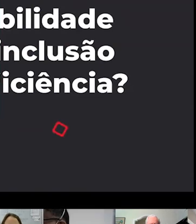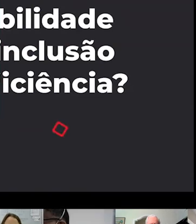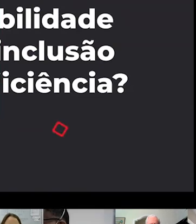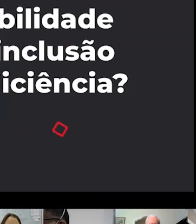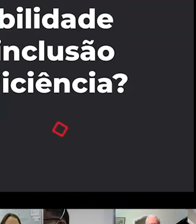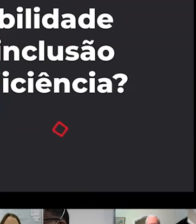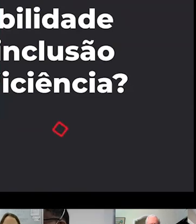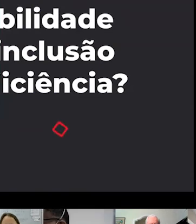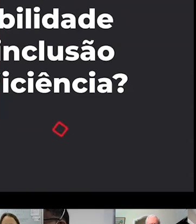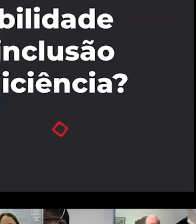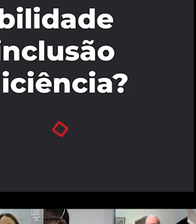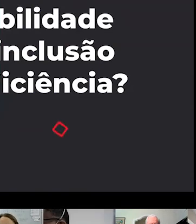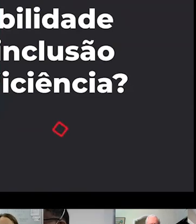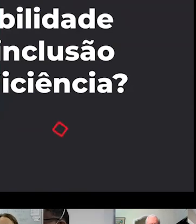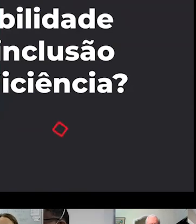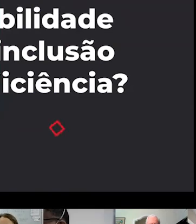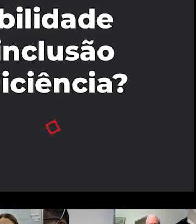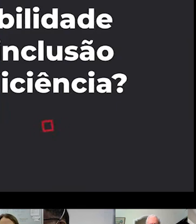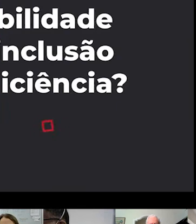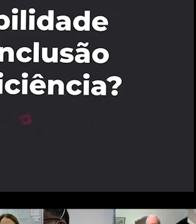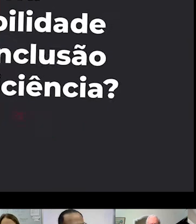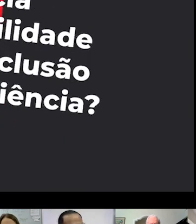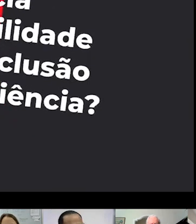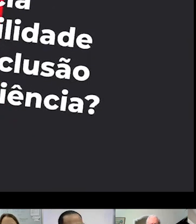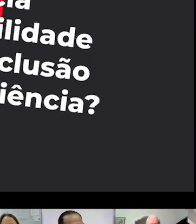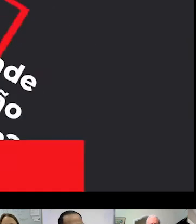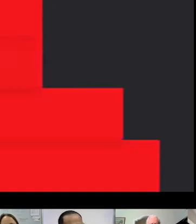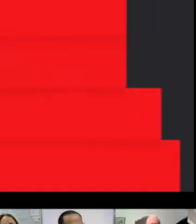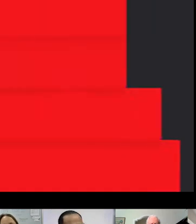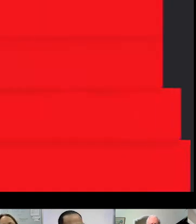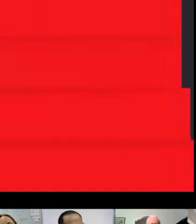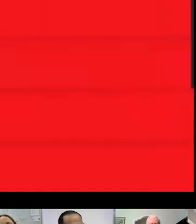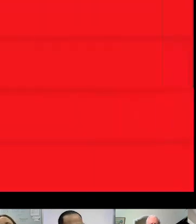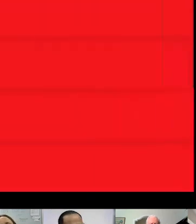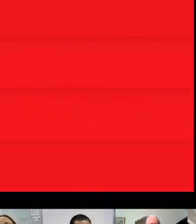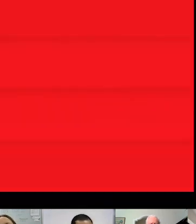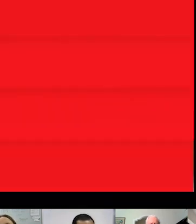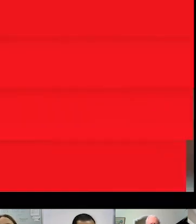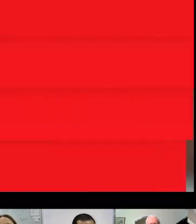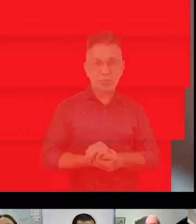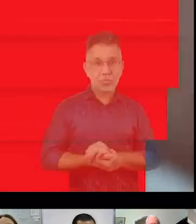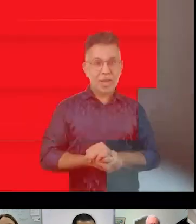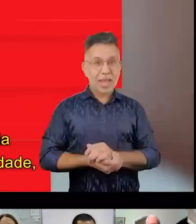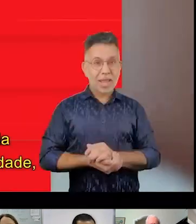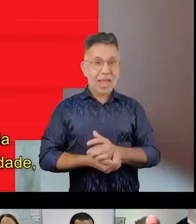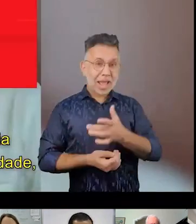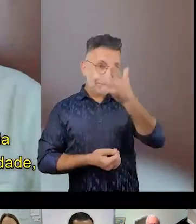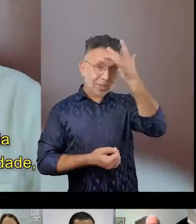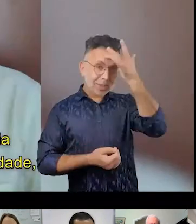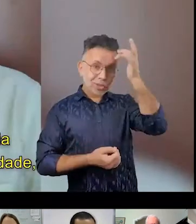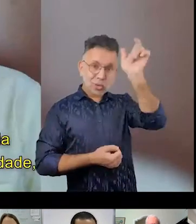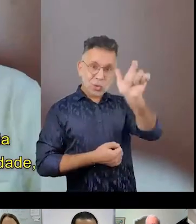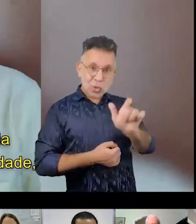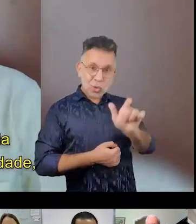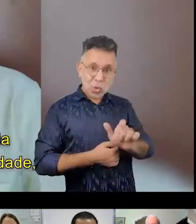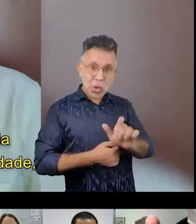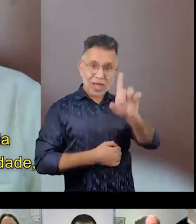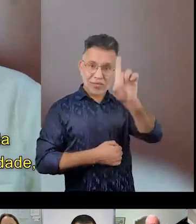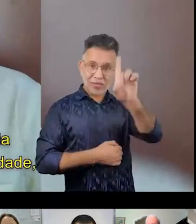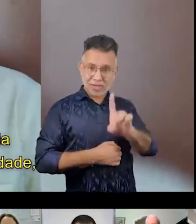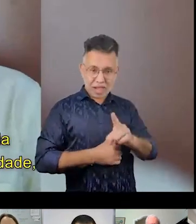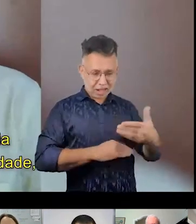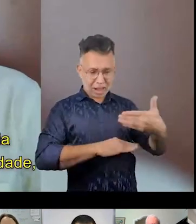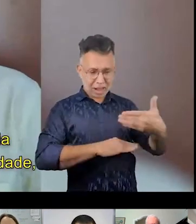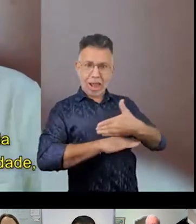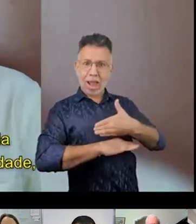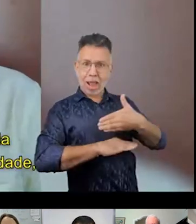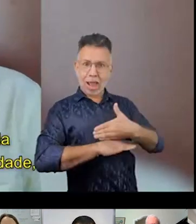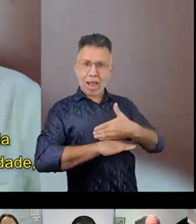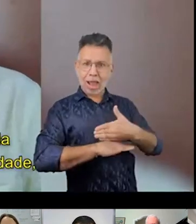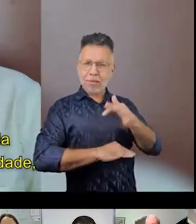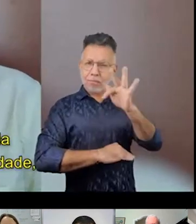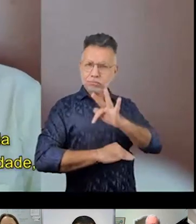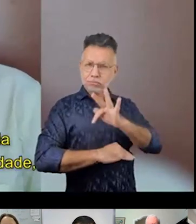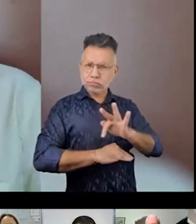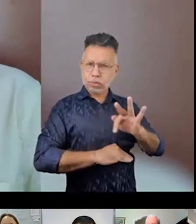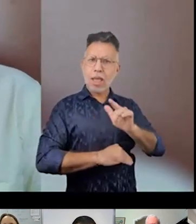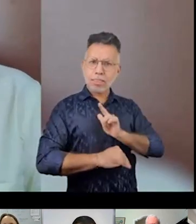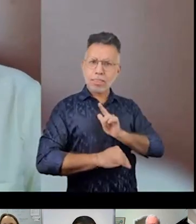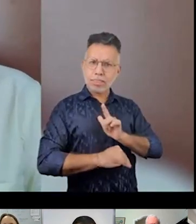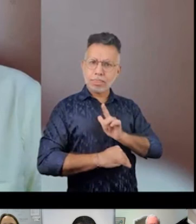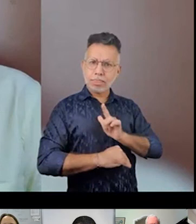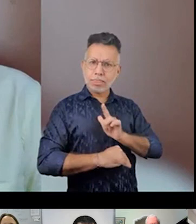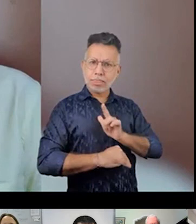e grisalho, usa óculos e está com uma camisa verde clara. Atrás dele há uma parede bege escura. Sim, a pessoa com deficiência que hoje acessa a